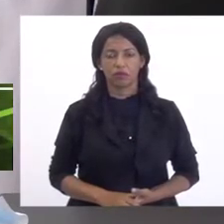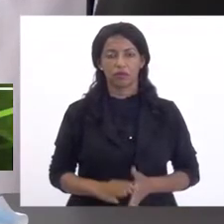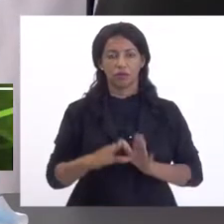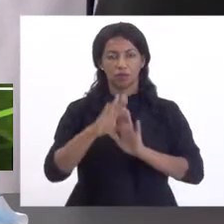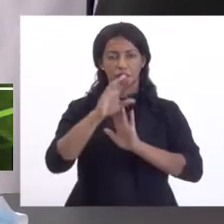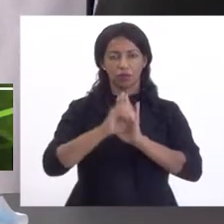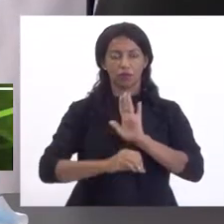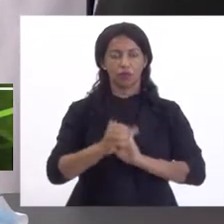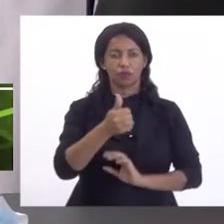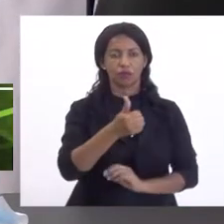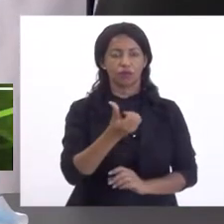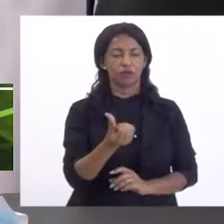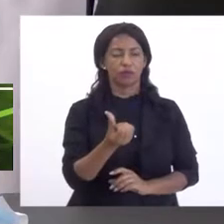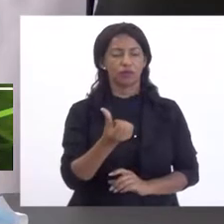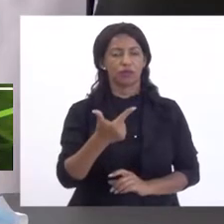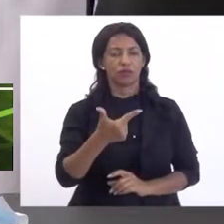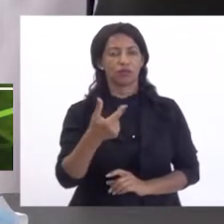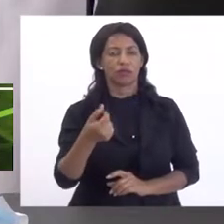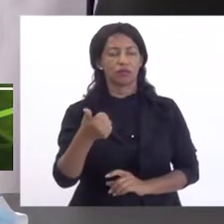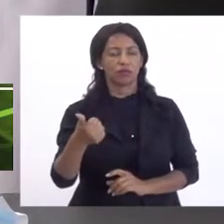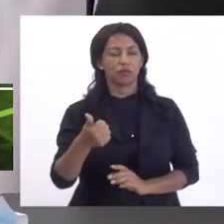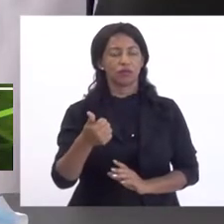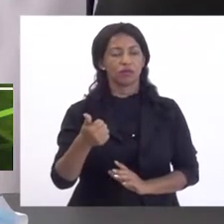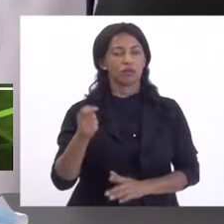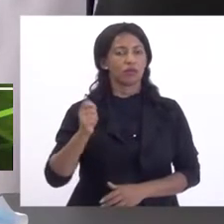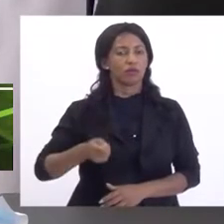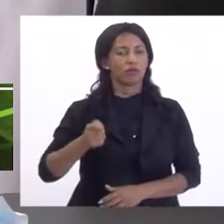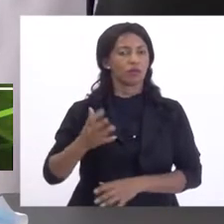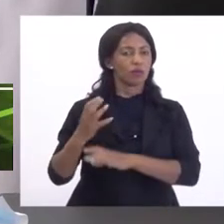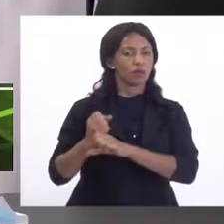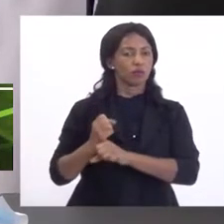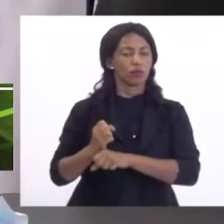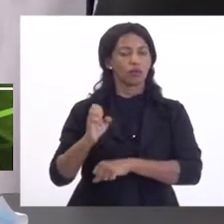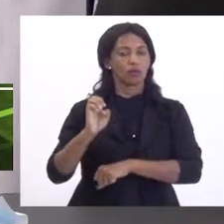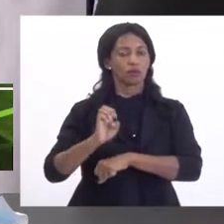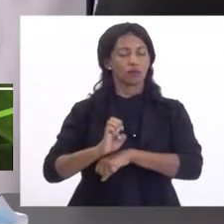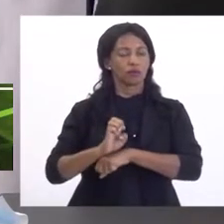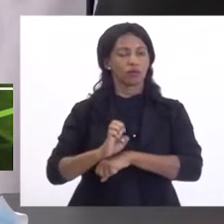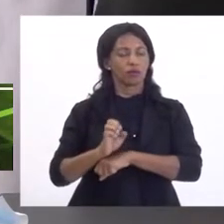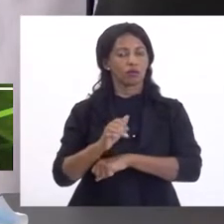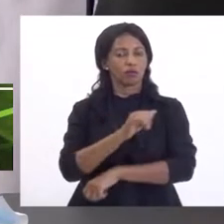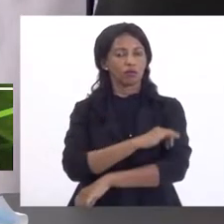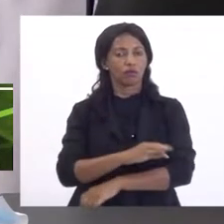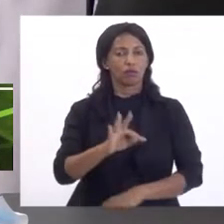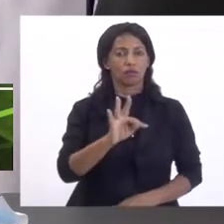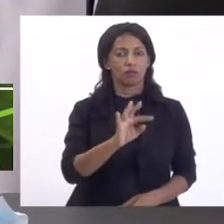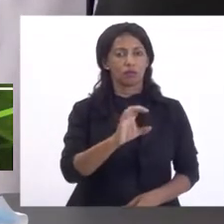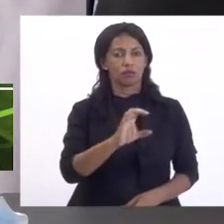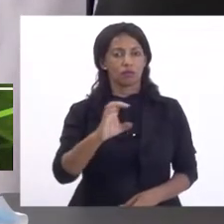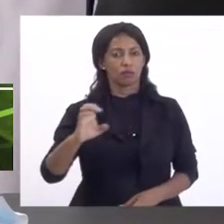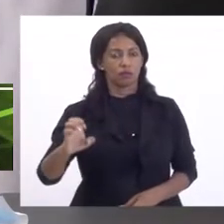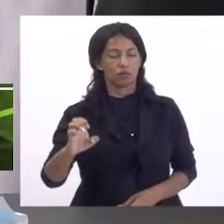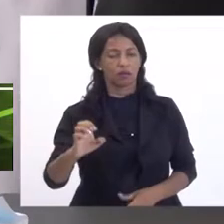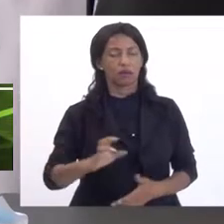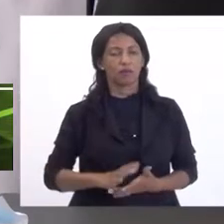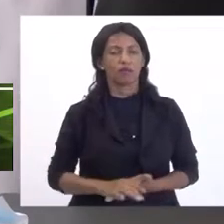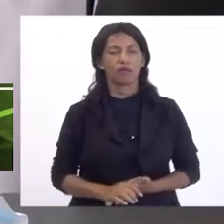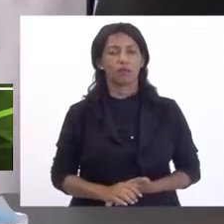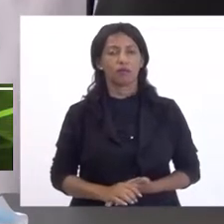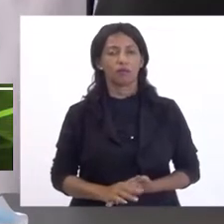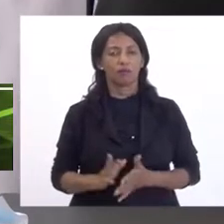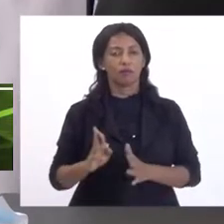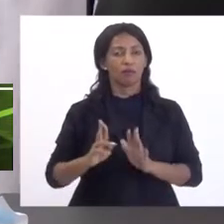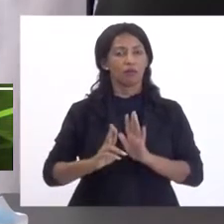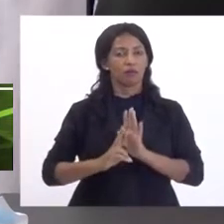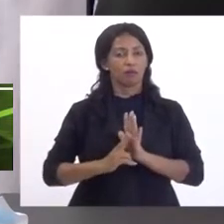Ofício 16/2021 do Tribunal de Contas do Estado do Rio de Janeiro encaminha a prestação de contas do Tribunal de Contas do Estado do Rio de Janeiro